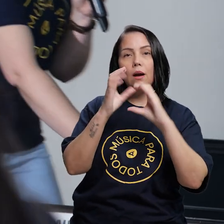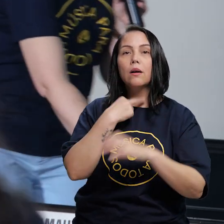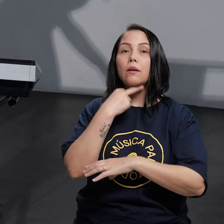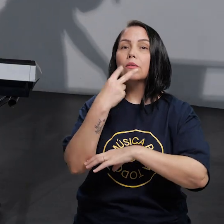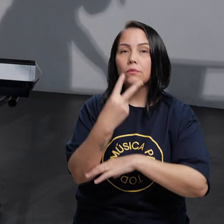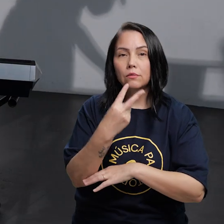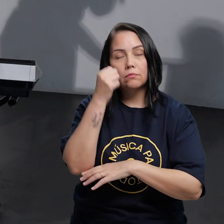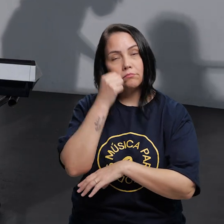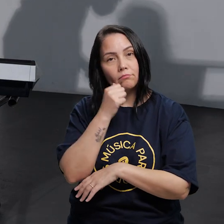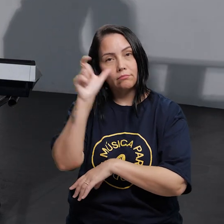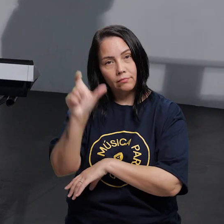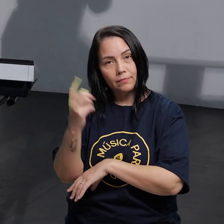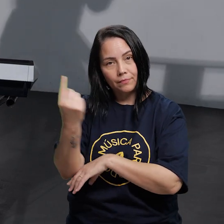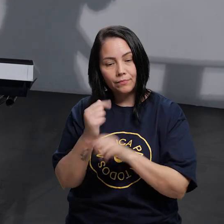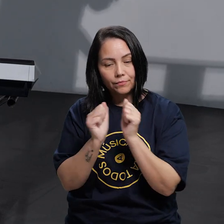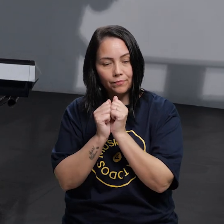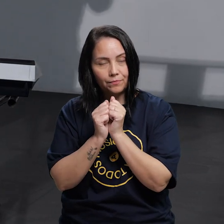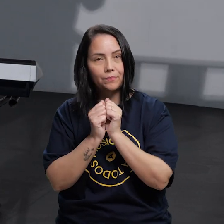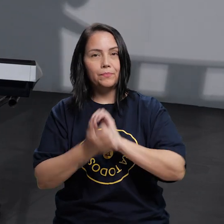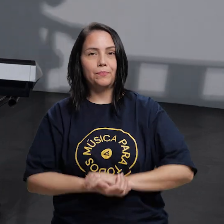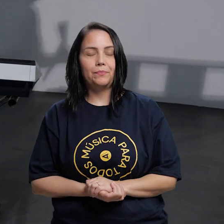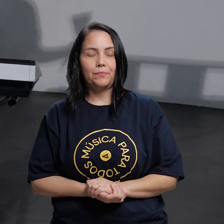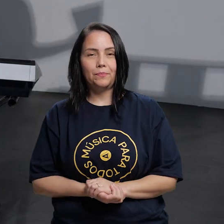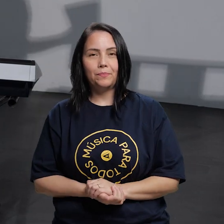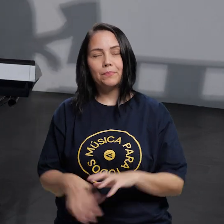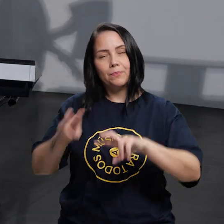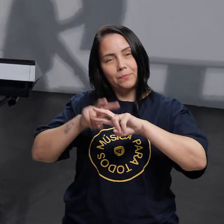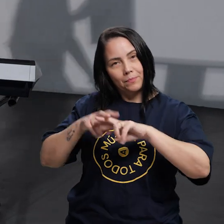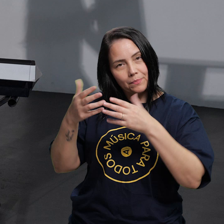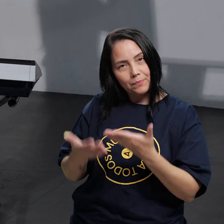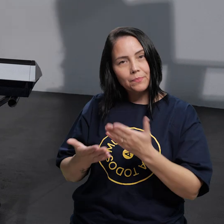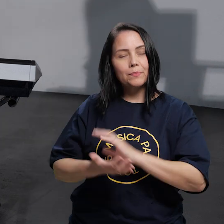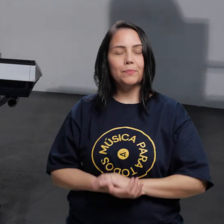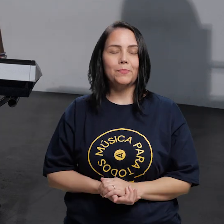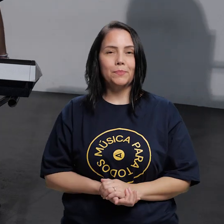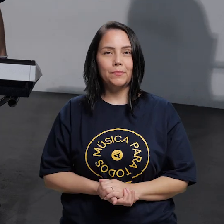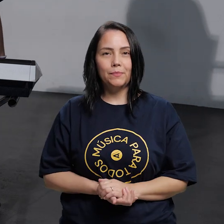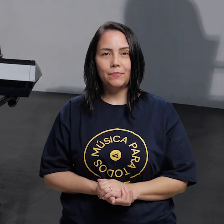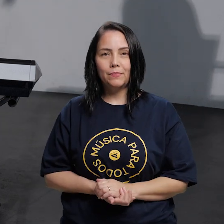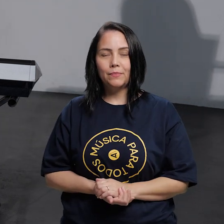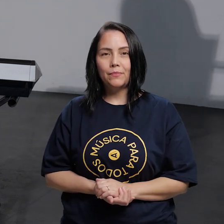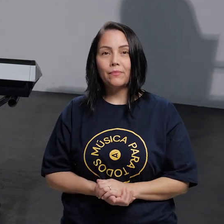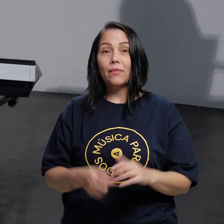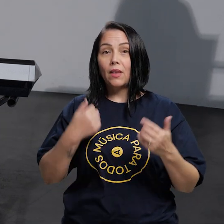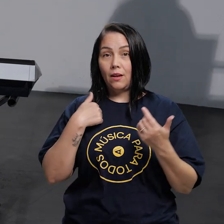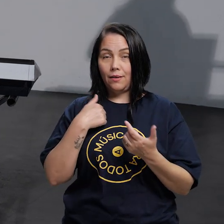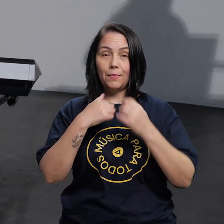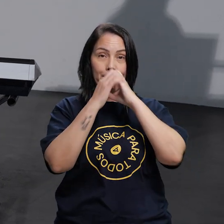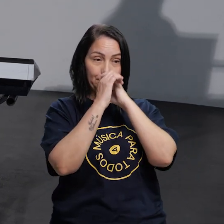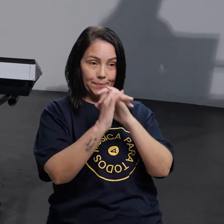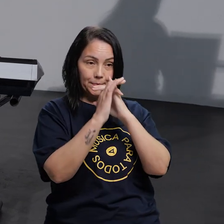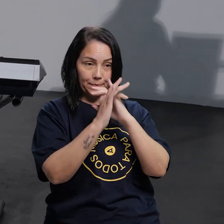fazer um acompanhamento aqui. Pode sentar. Traz um mic para mim aqui. E eu vou tocar